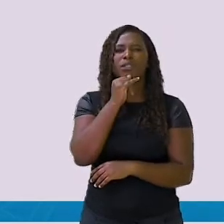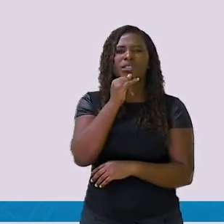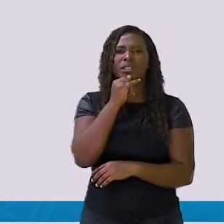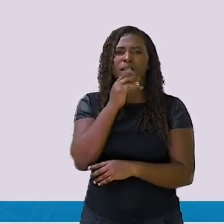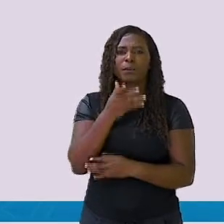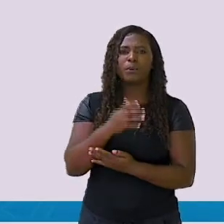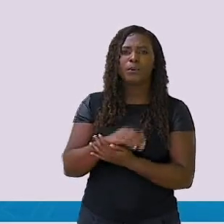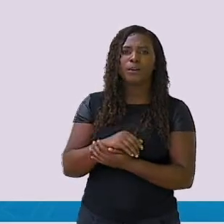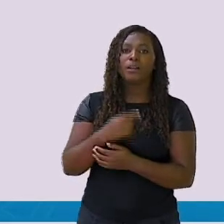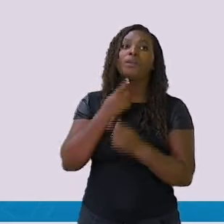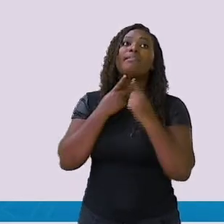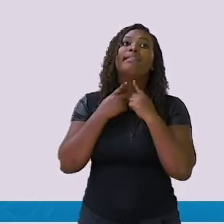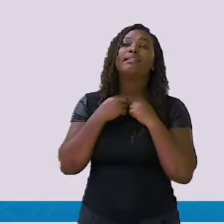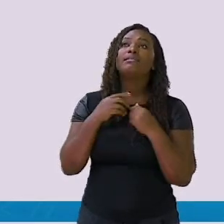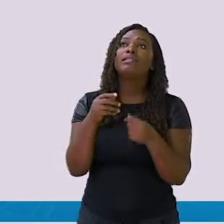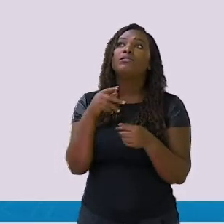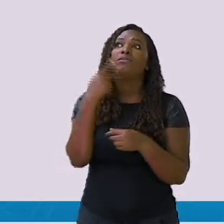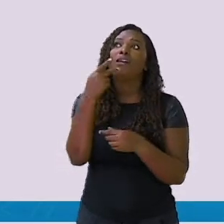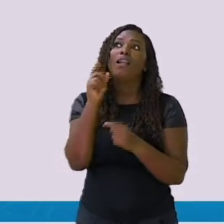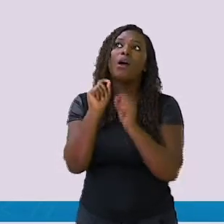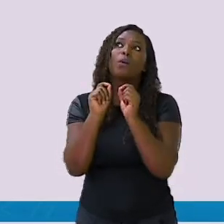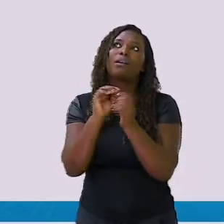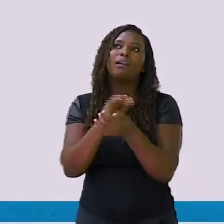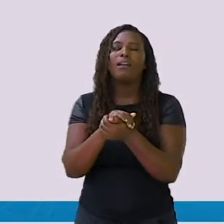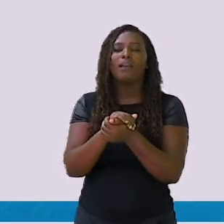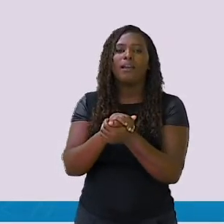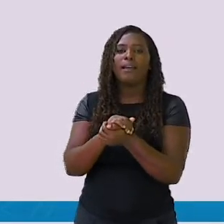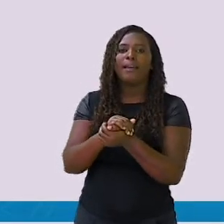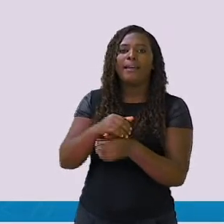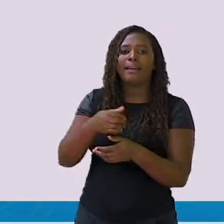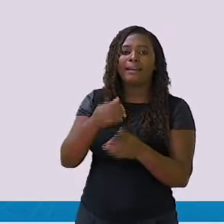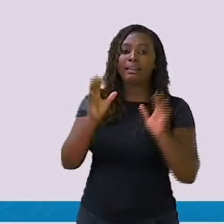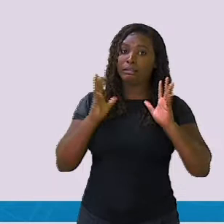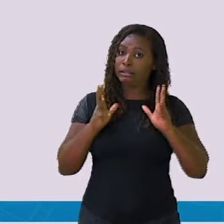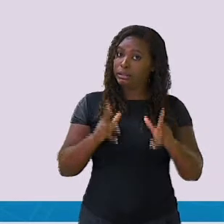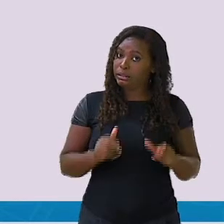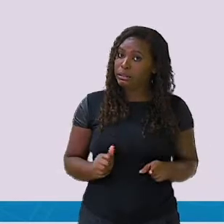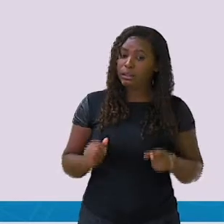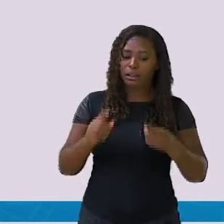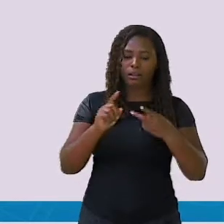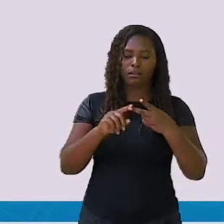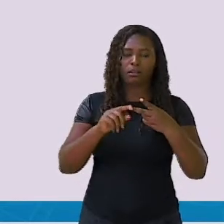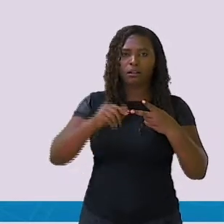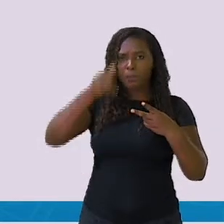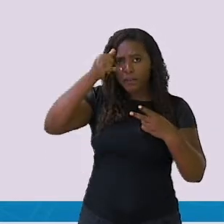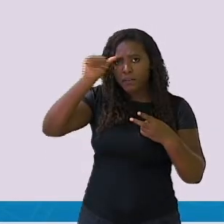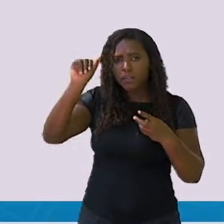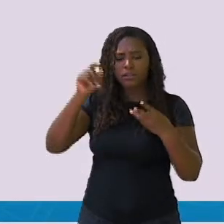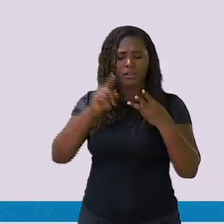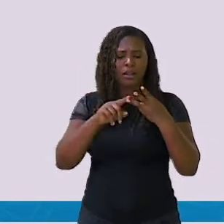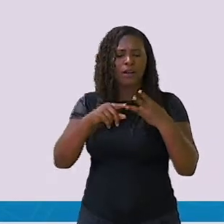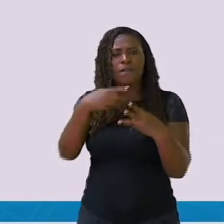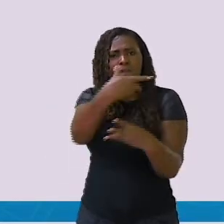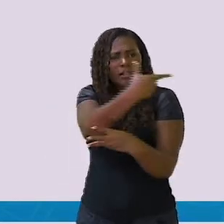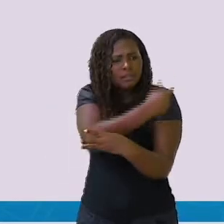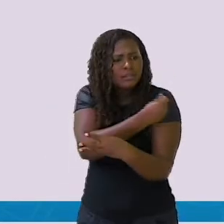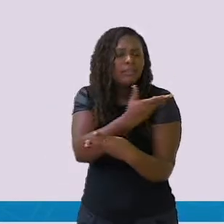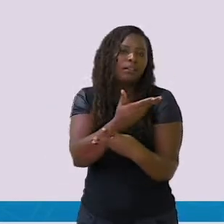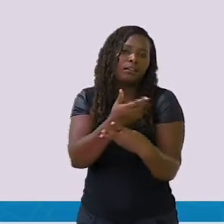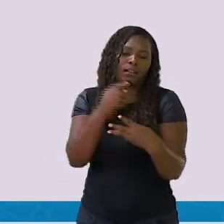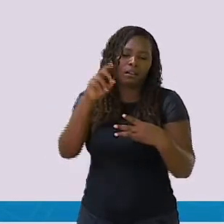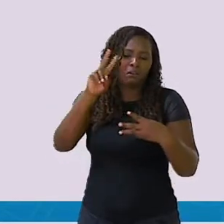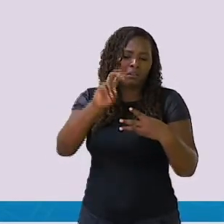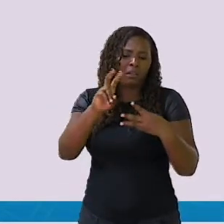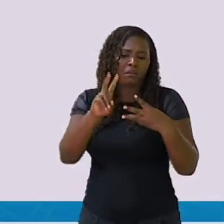higiene, da prevenção. É uma coisa. Eu quero falar dentro do tema Covid da vacina, então é outra coisa.